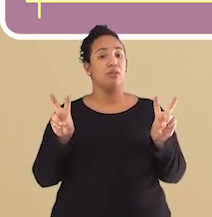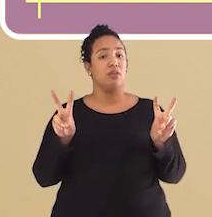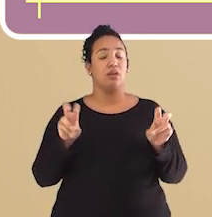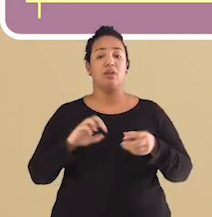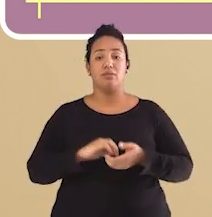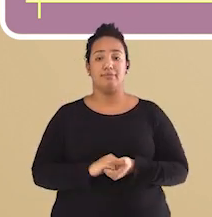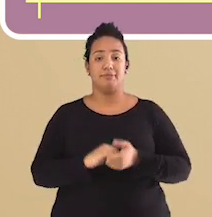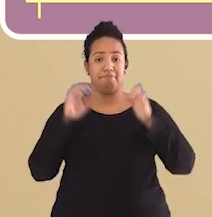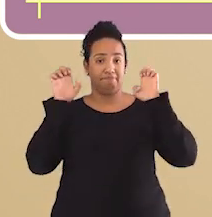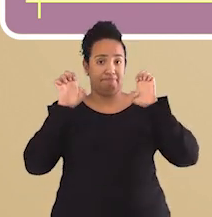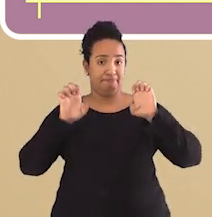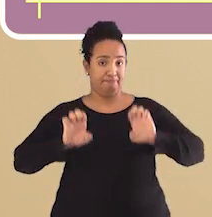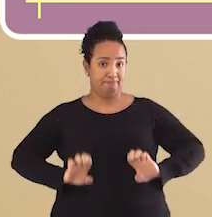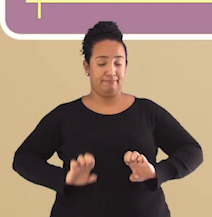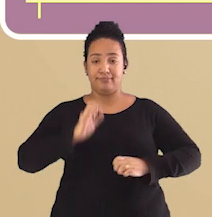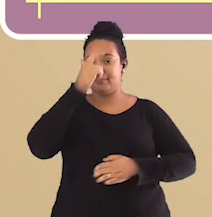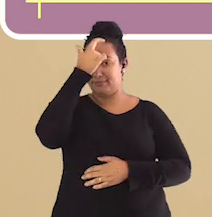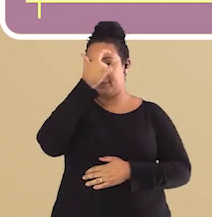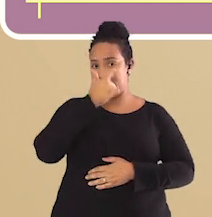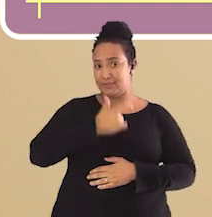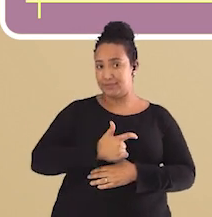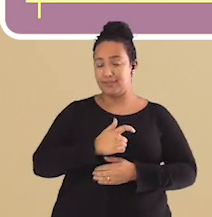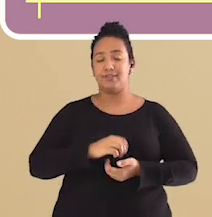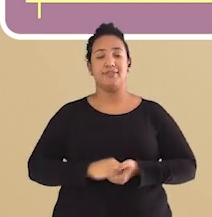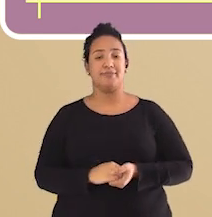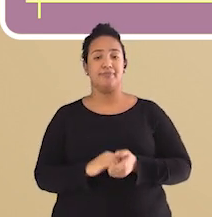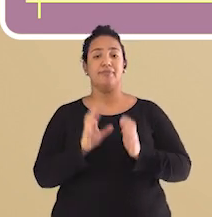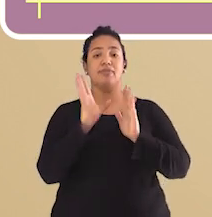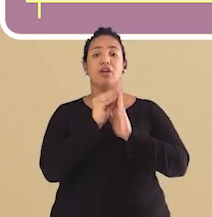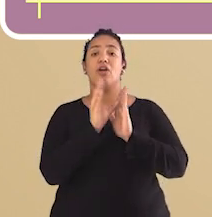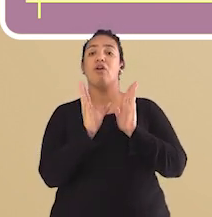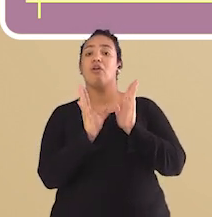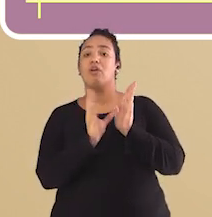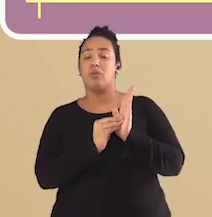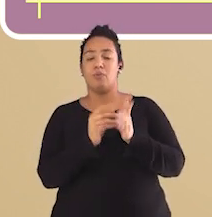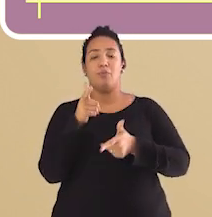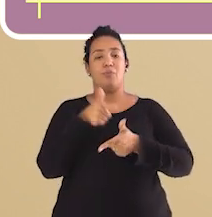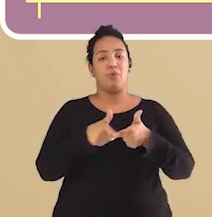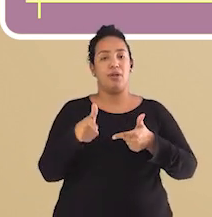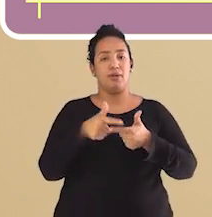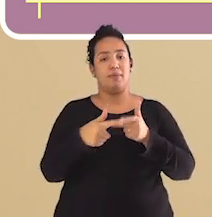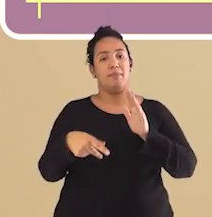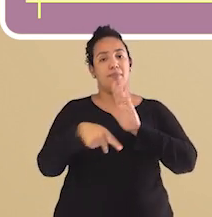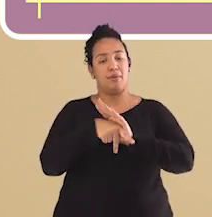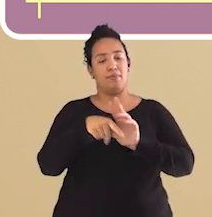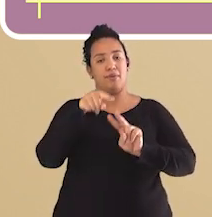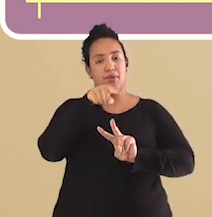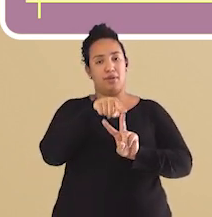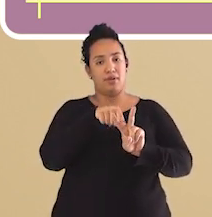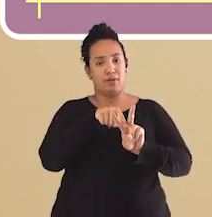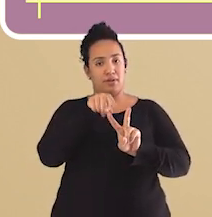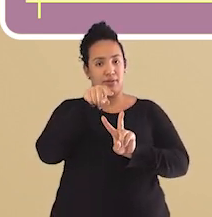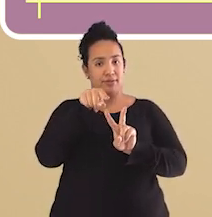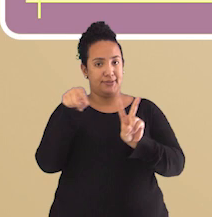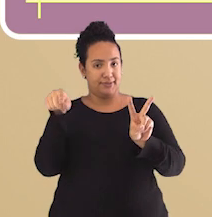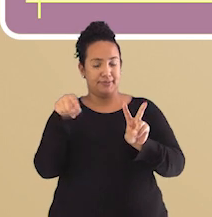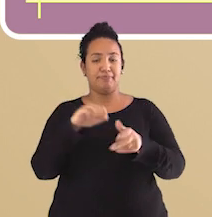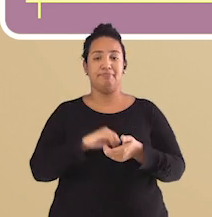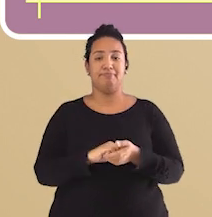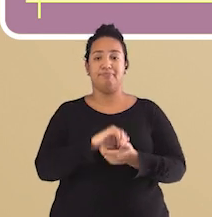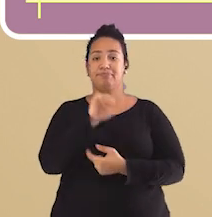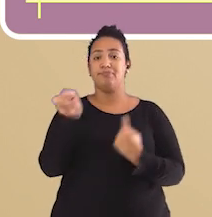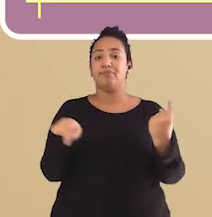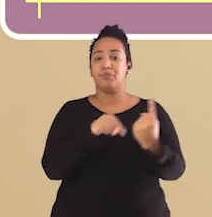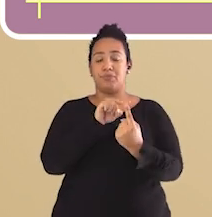eixo temático Ética e Cidadania, e o conteúdo são problemas envolvendo raiz quadrada. O objetivo